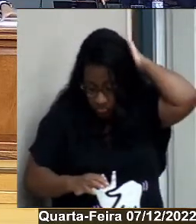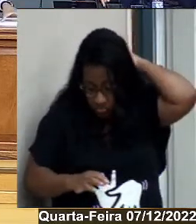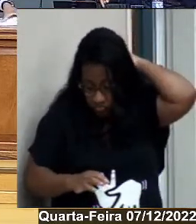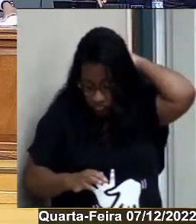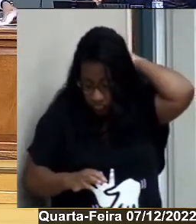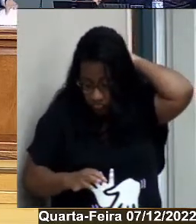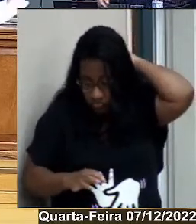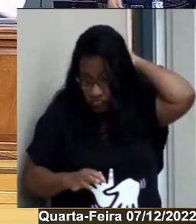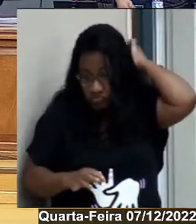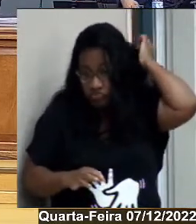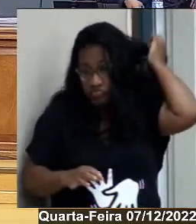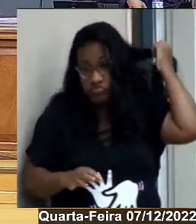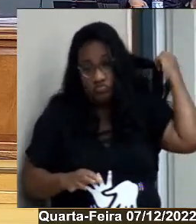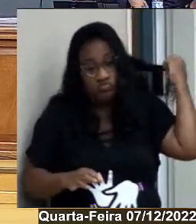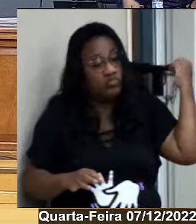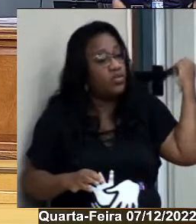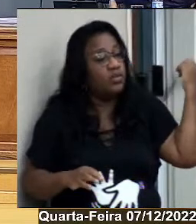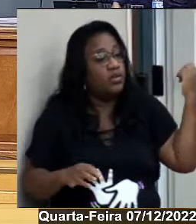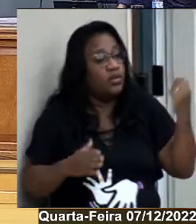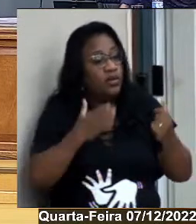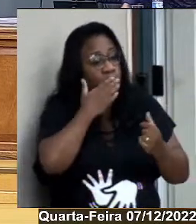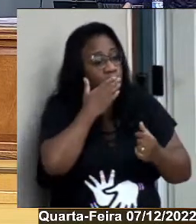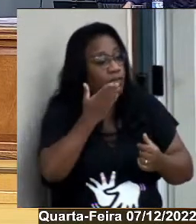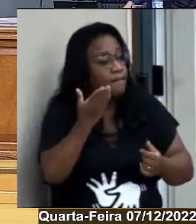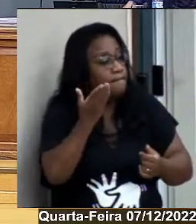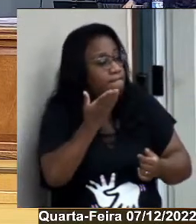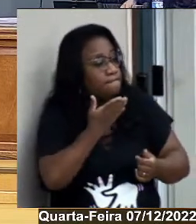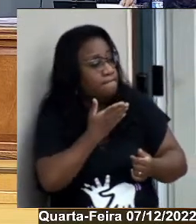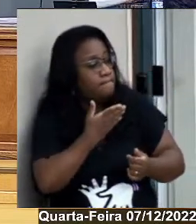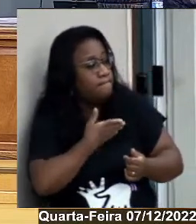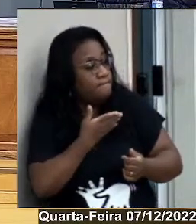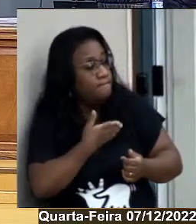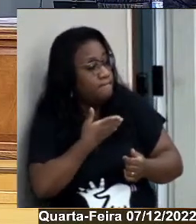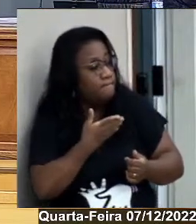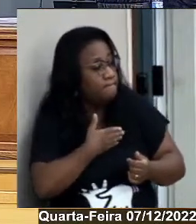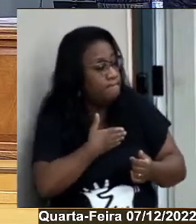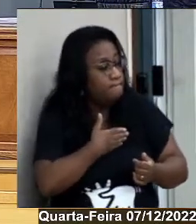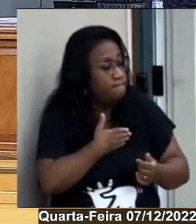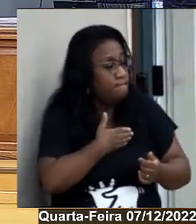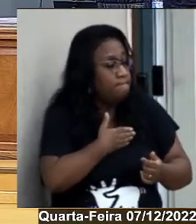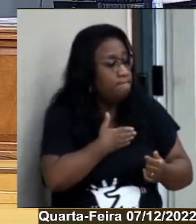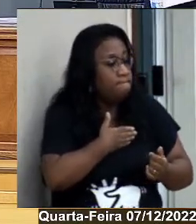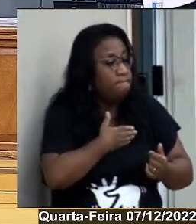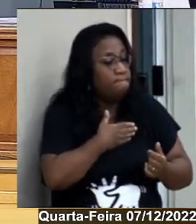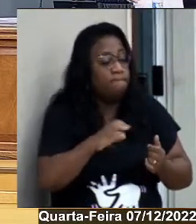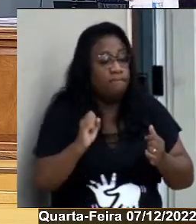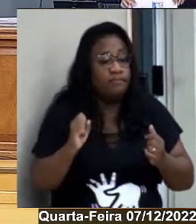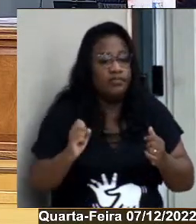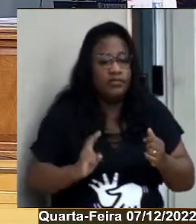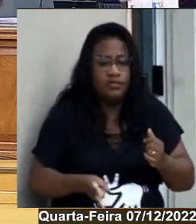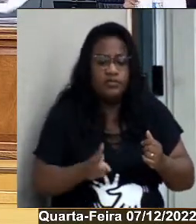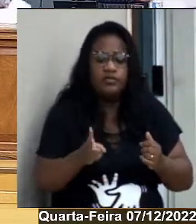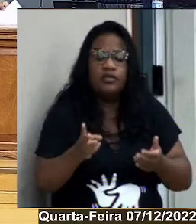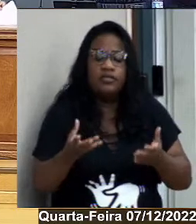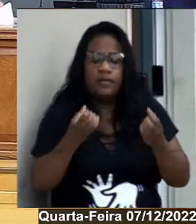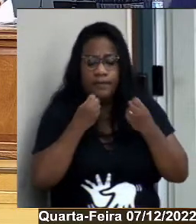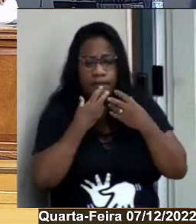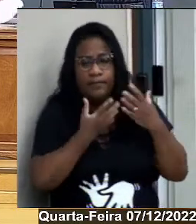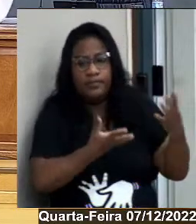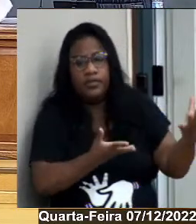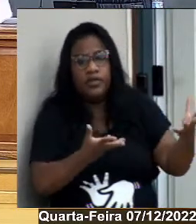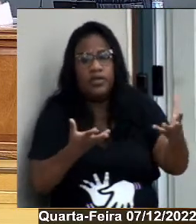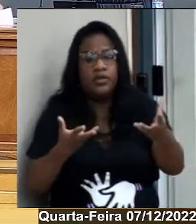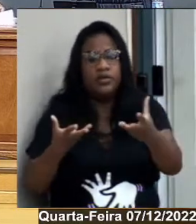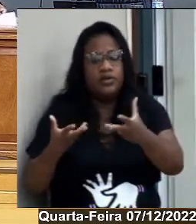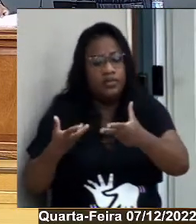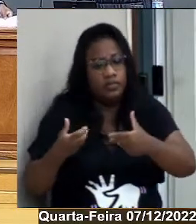Gostaria de registrar e agradecer a presença do nosso amigo munícipe Anselmo, da Rua Madeira. Bem-vindo a essa Casa de Leis. Sempre